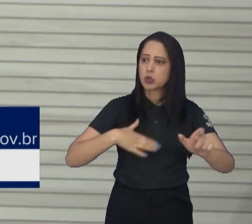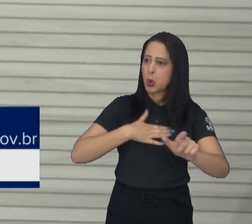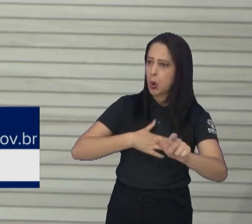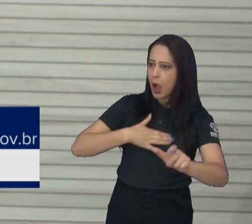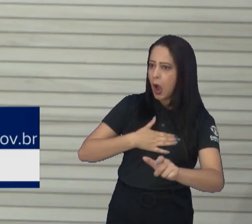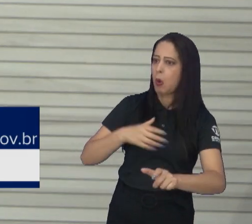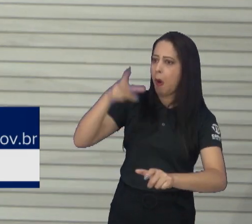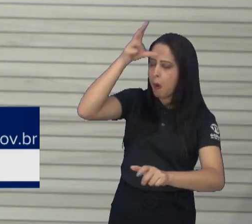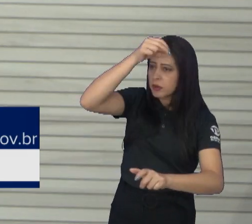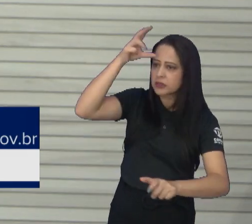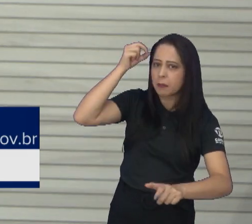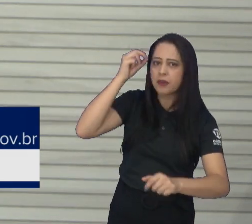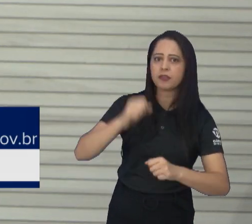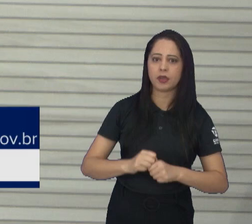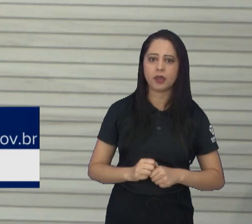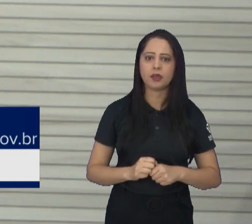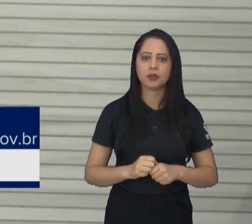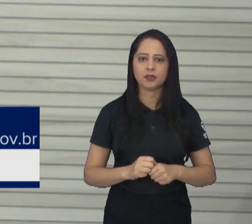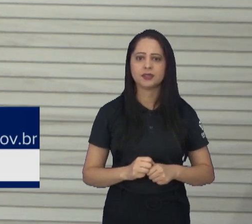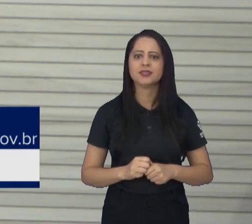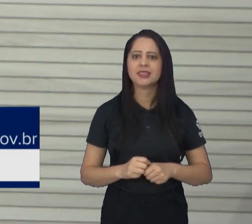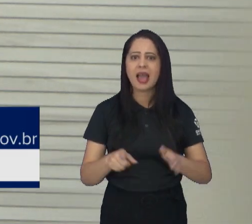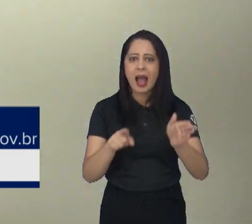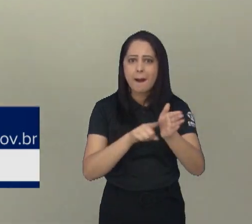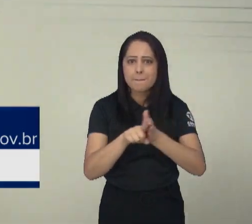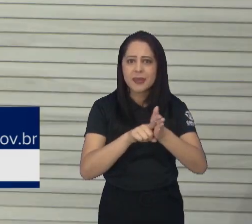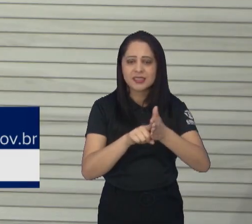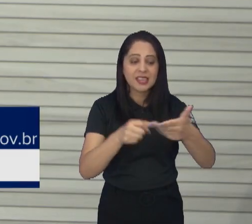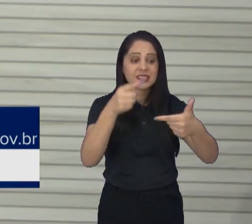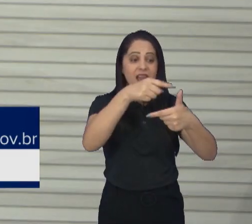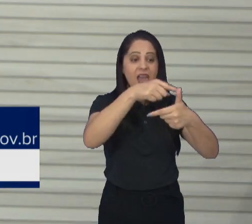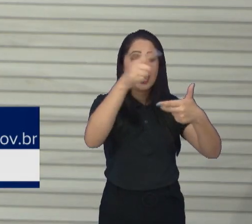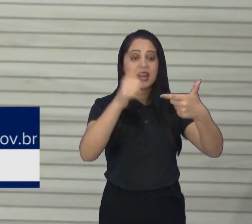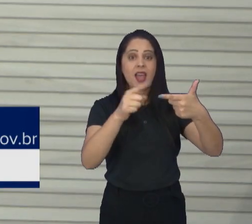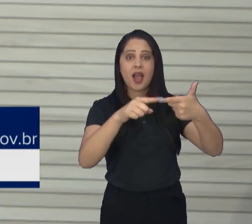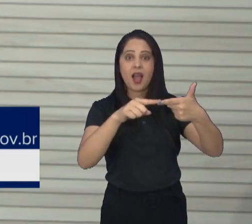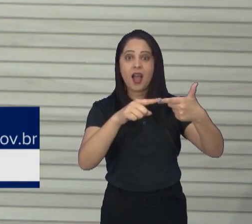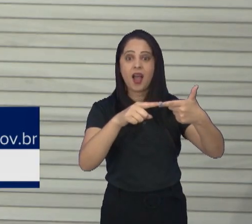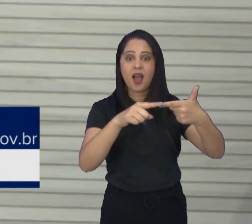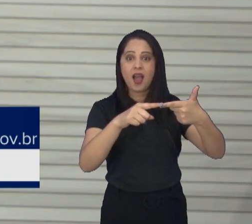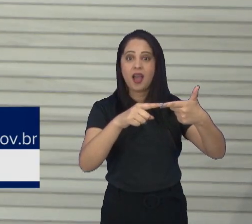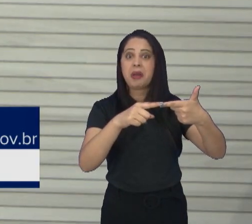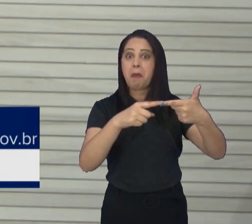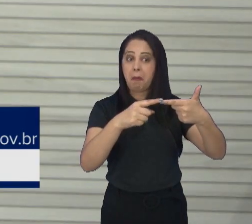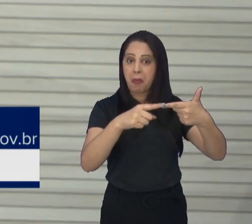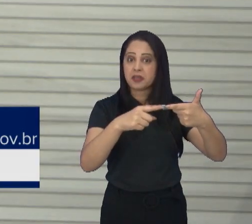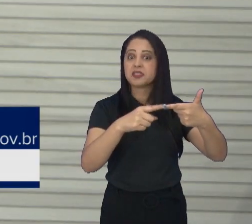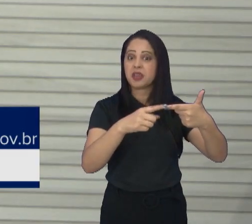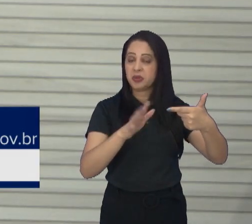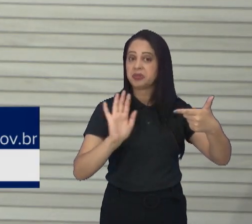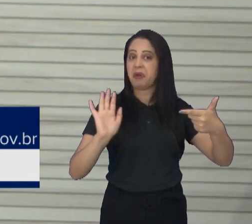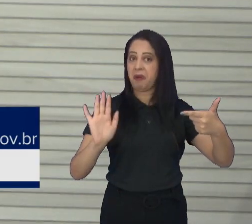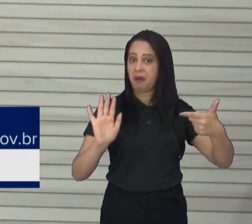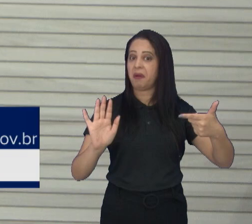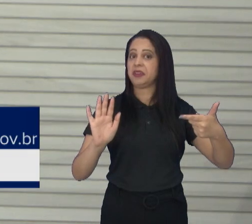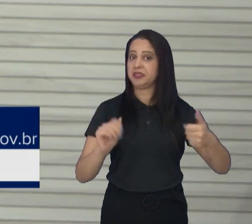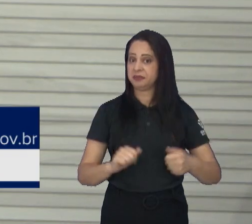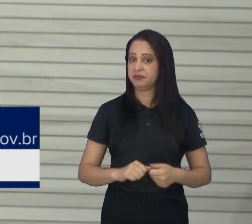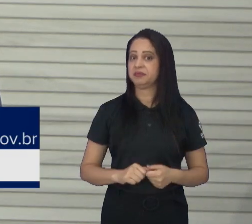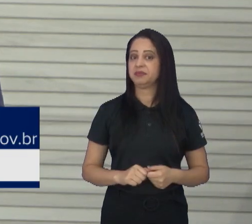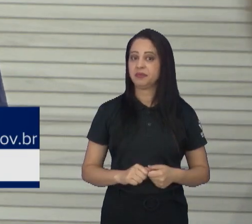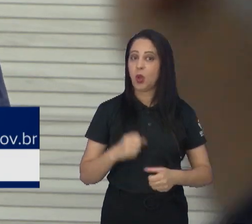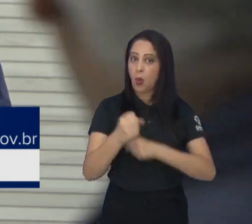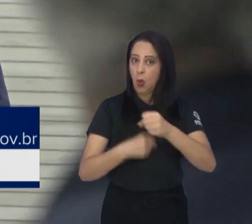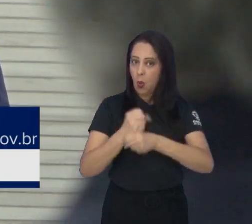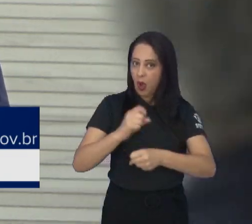na pesquisa contra uma pessoa que já foi prefeito e deputado, olha... Sinceramente, vamos ver então,